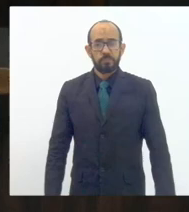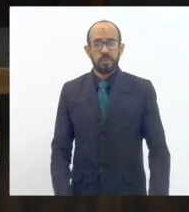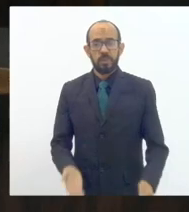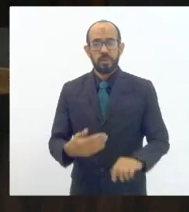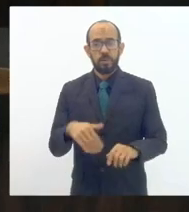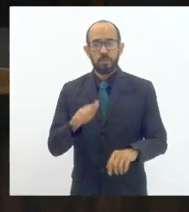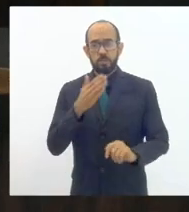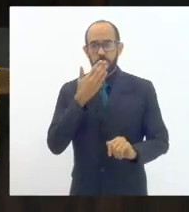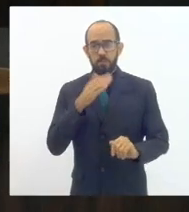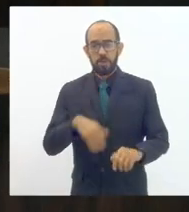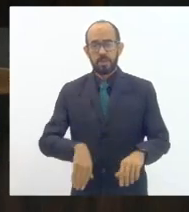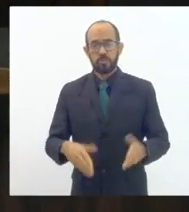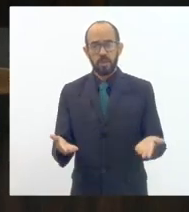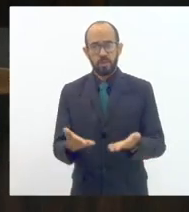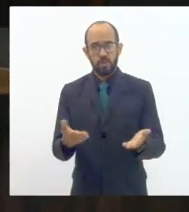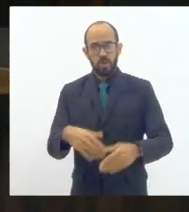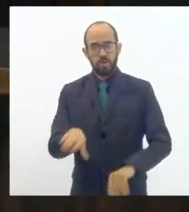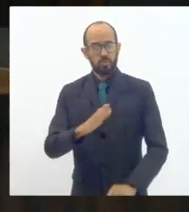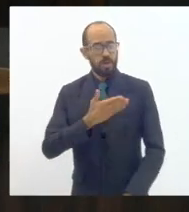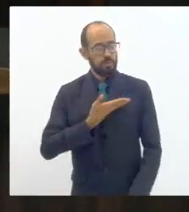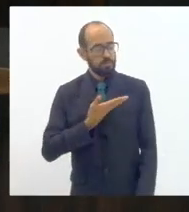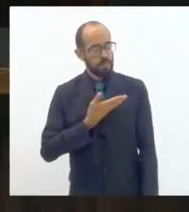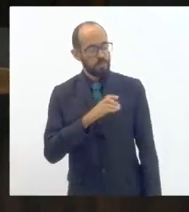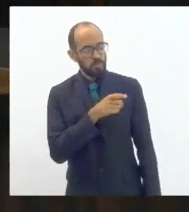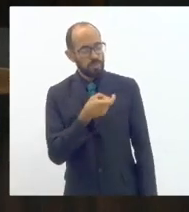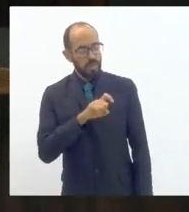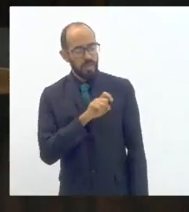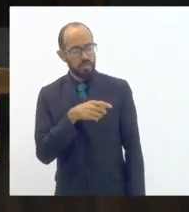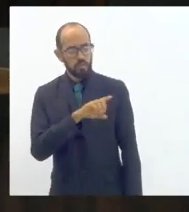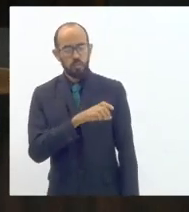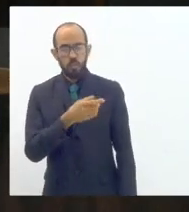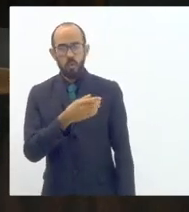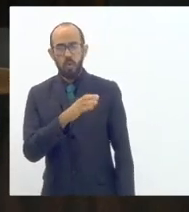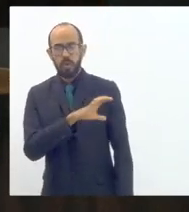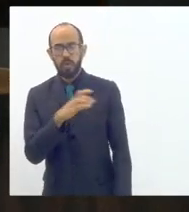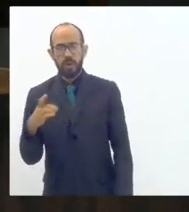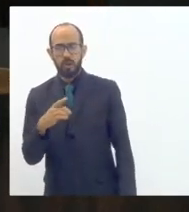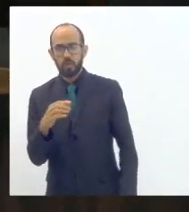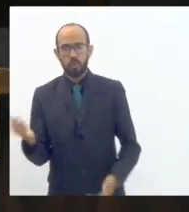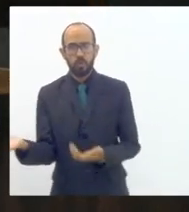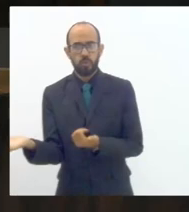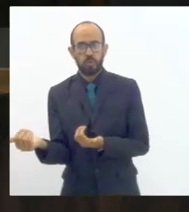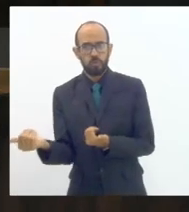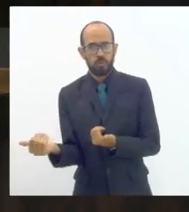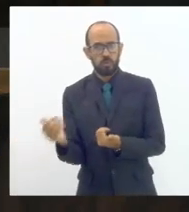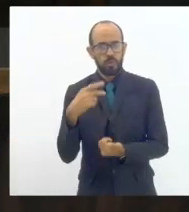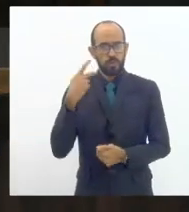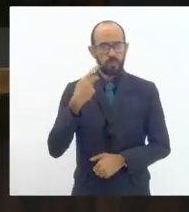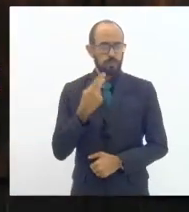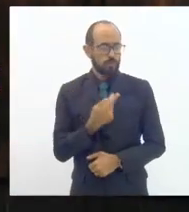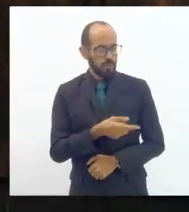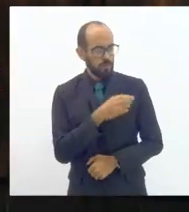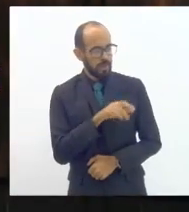diretamente para o nosso amigo e ex-coordenador do Parlamento Juvenil, Renan Ferreirinha.